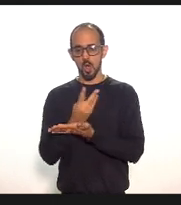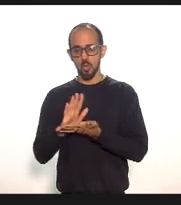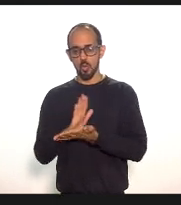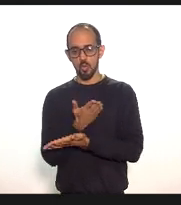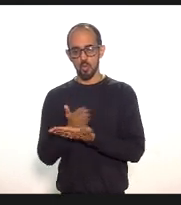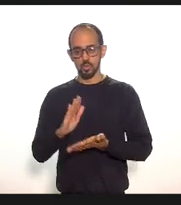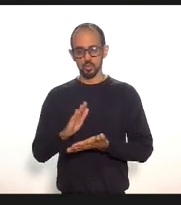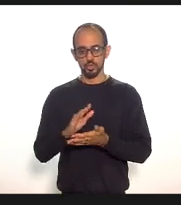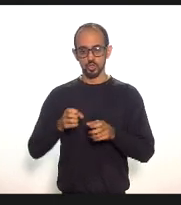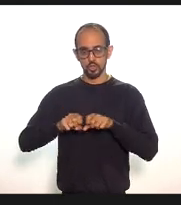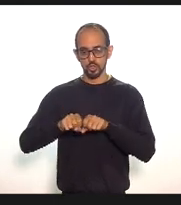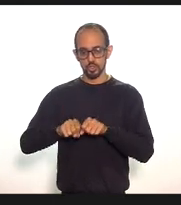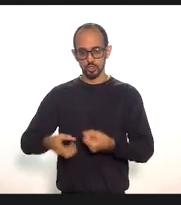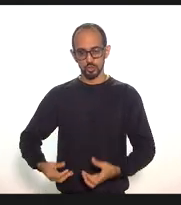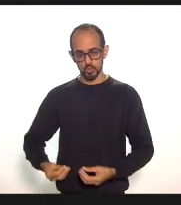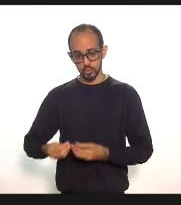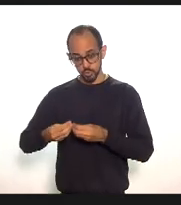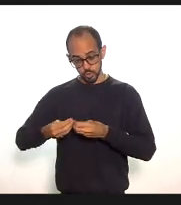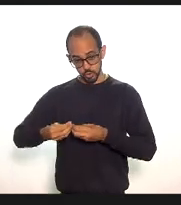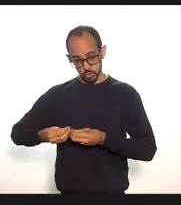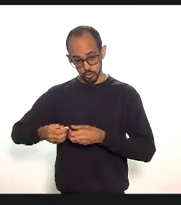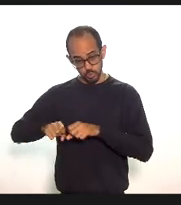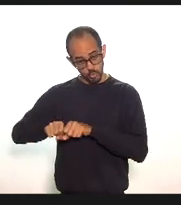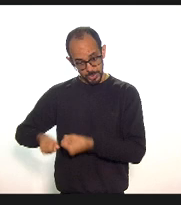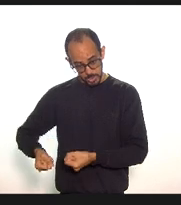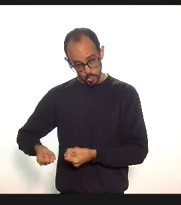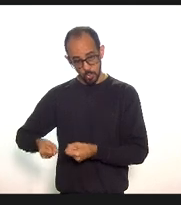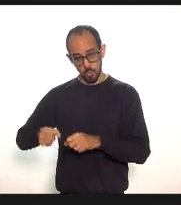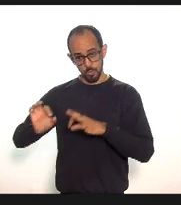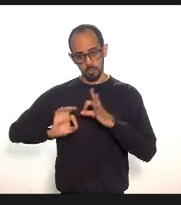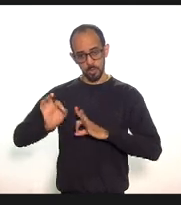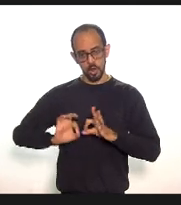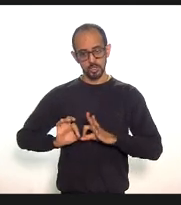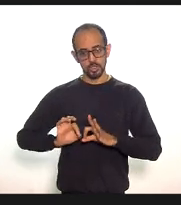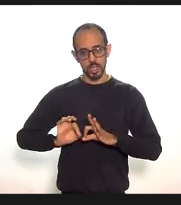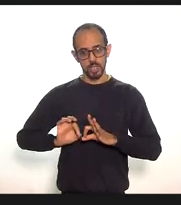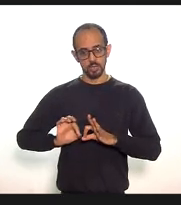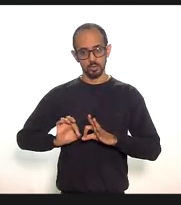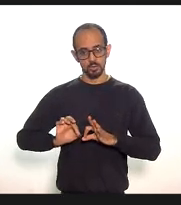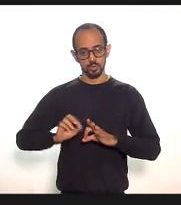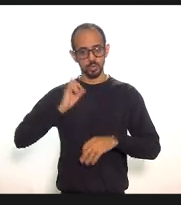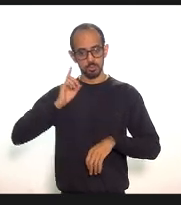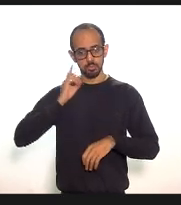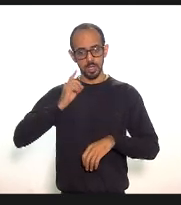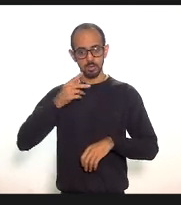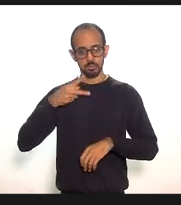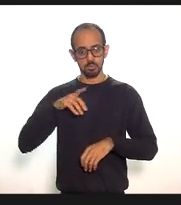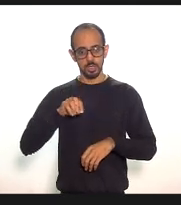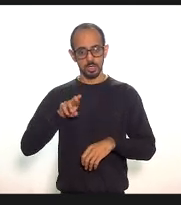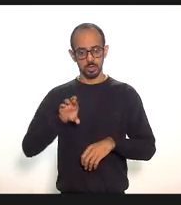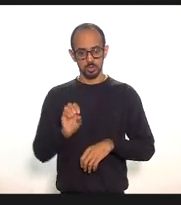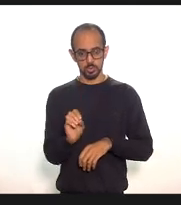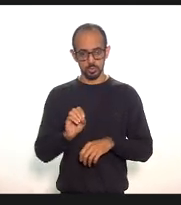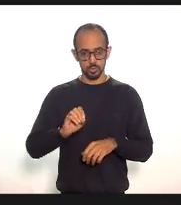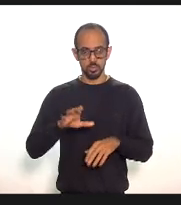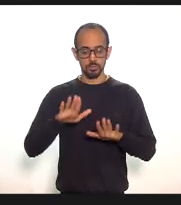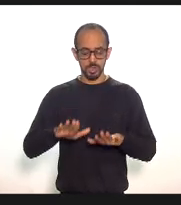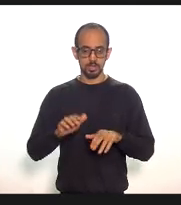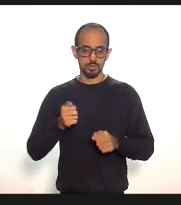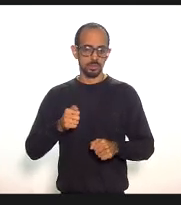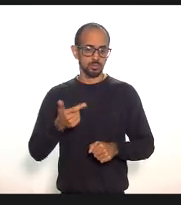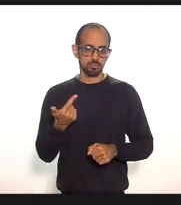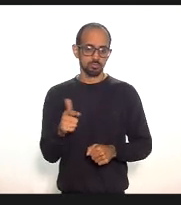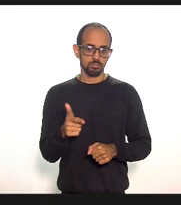do deputado Pedro Ricardo, quando têm uma indignação seletiva e se calam para tudo o que acontece dentro